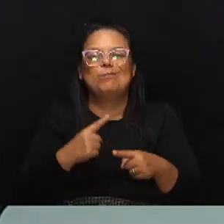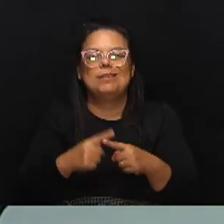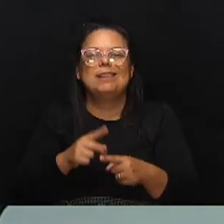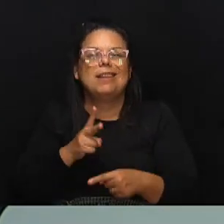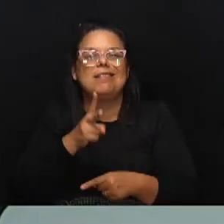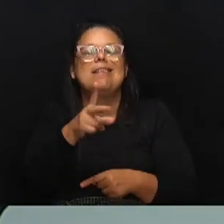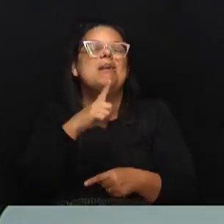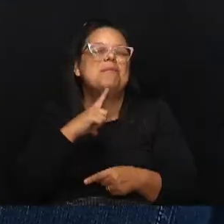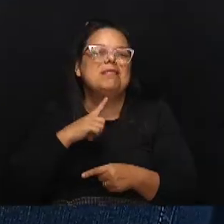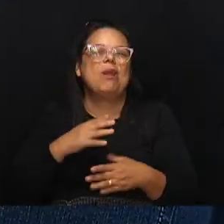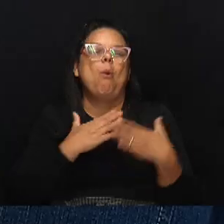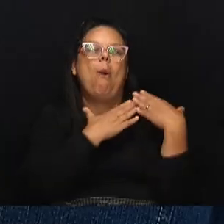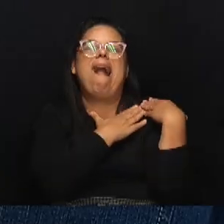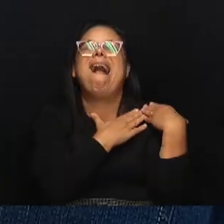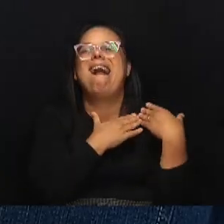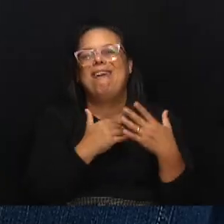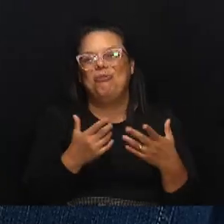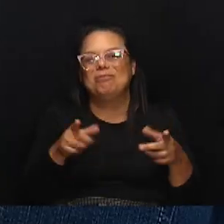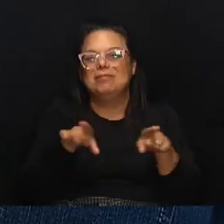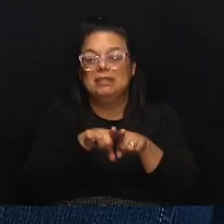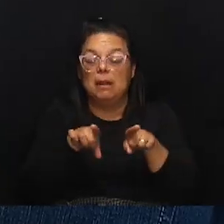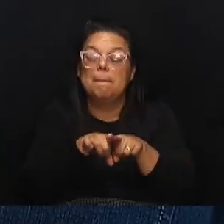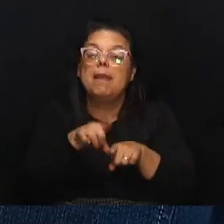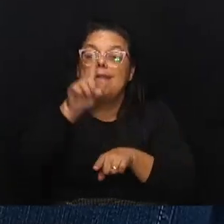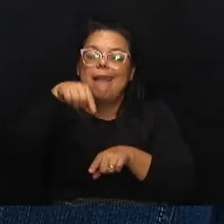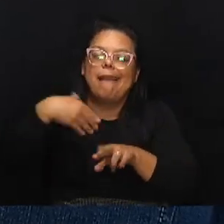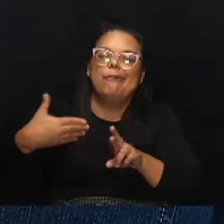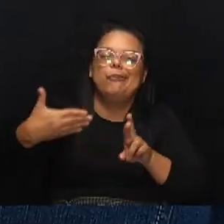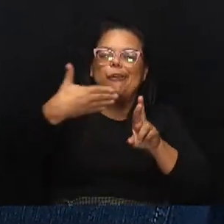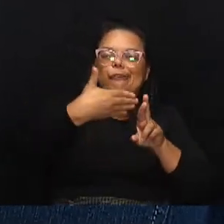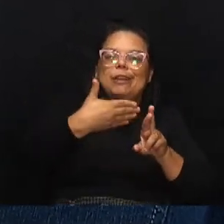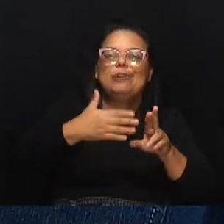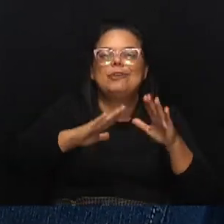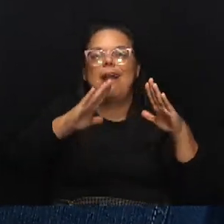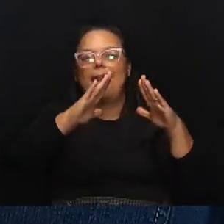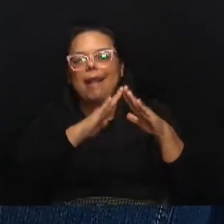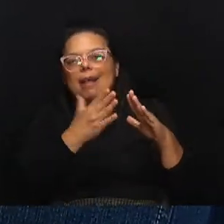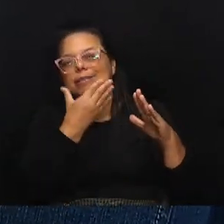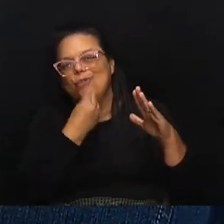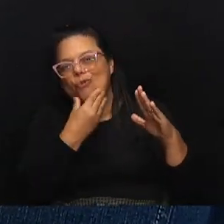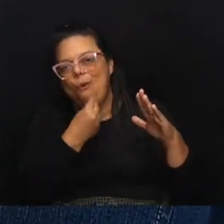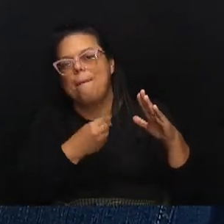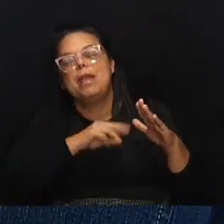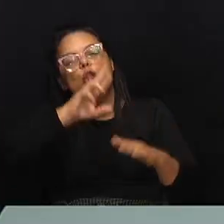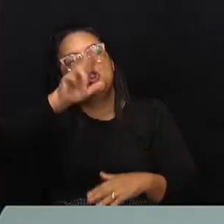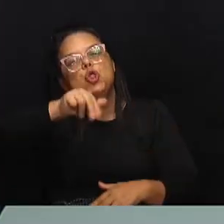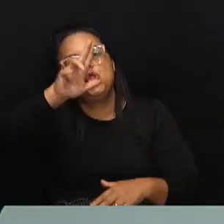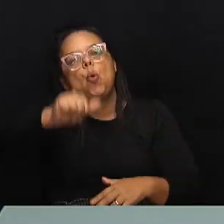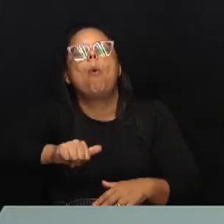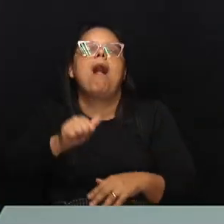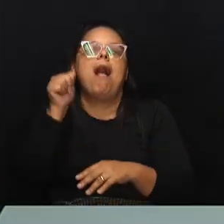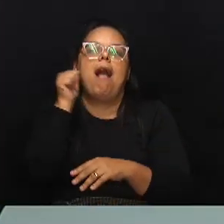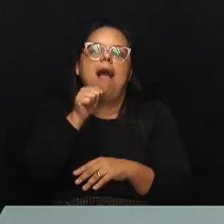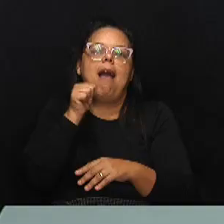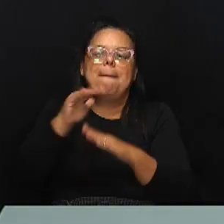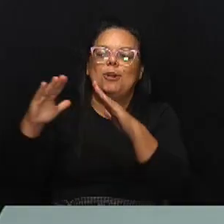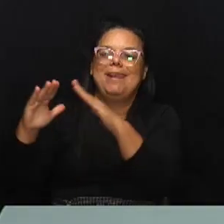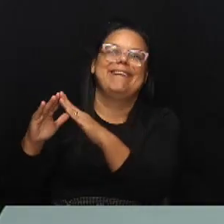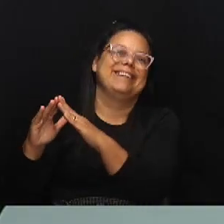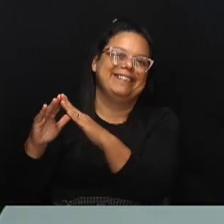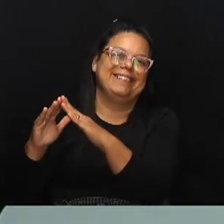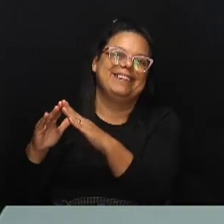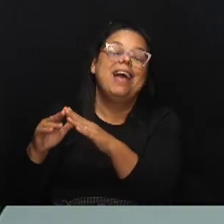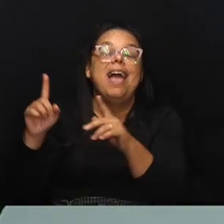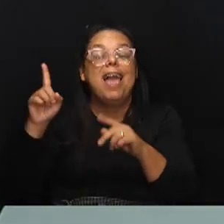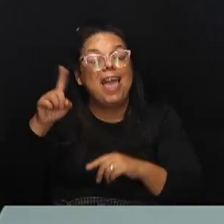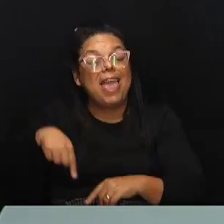alguns cargos, ou porque são as referências, a casa do homem, nunca a casa da mulher. É muito raro a